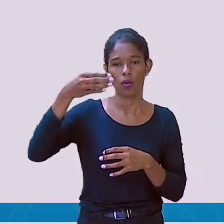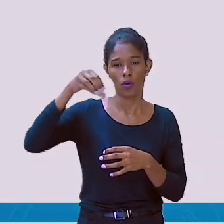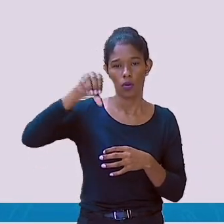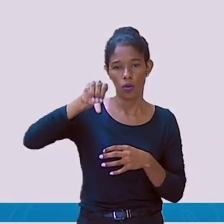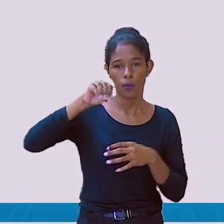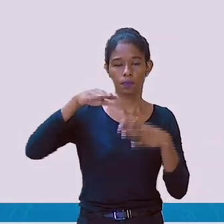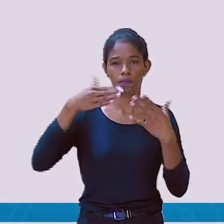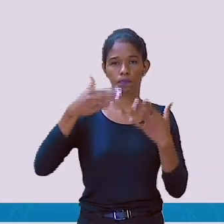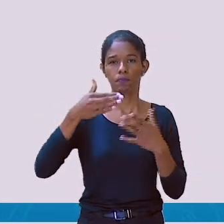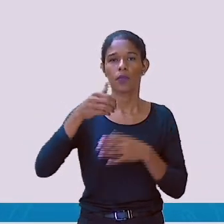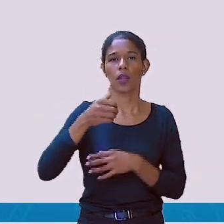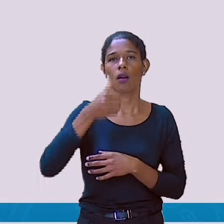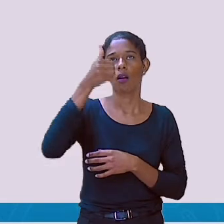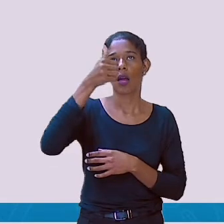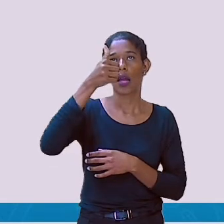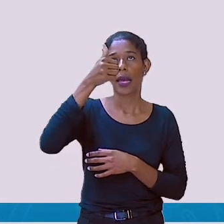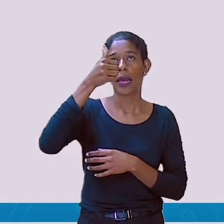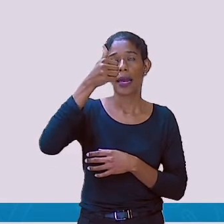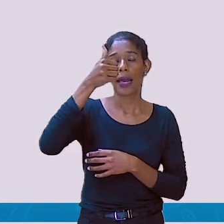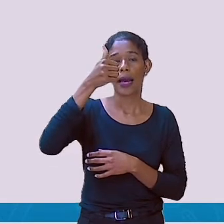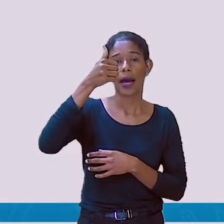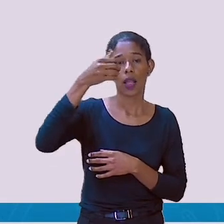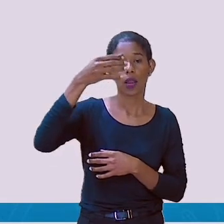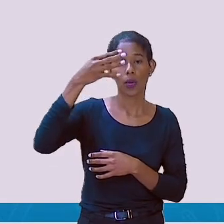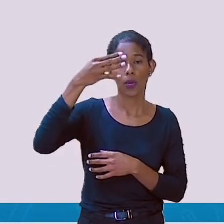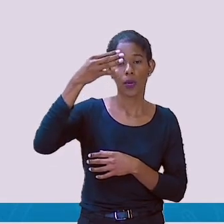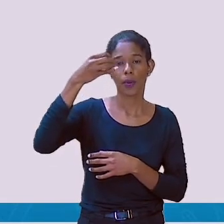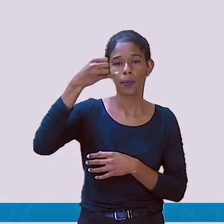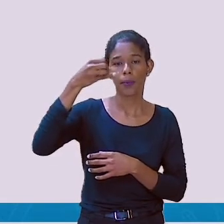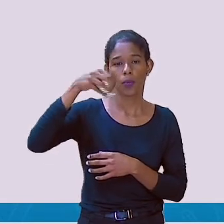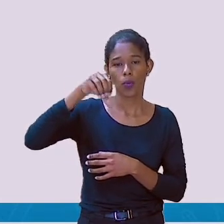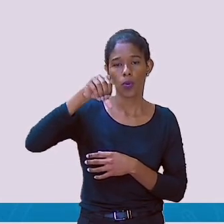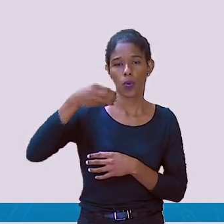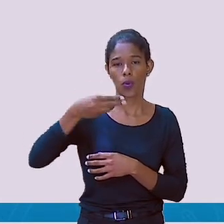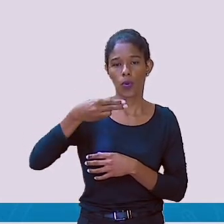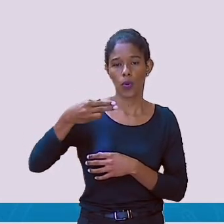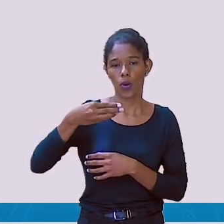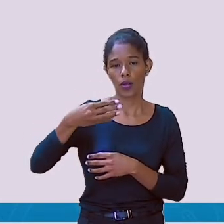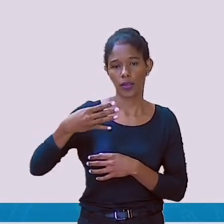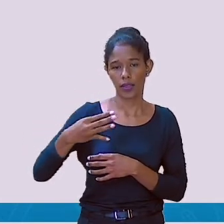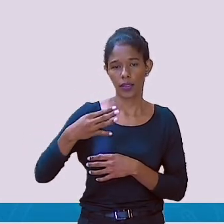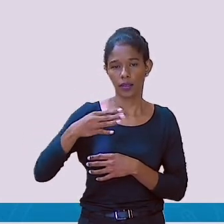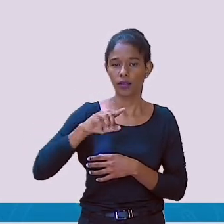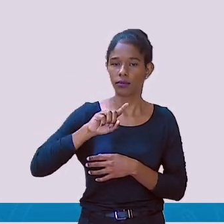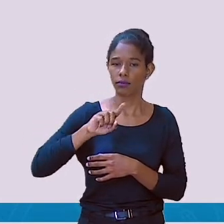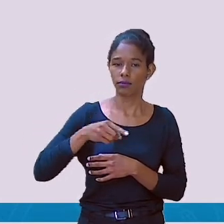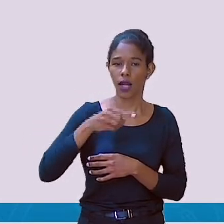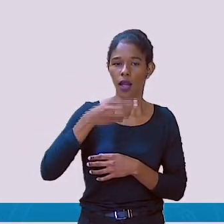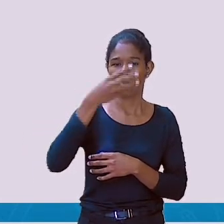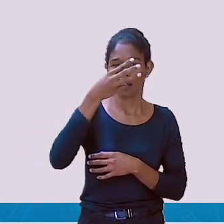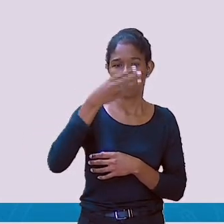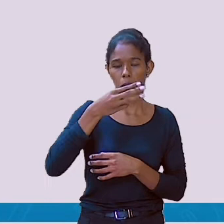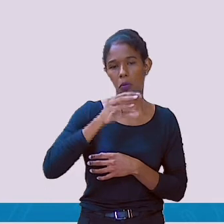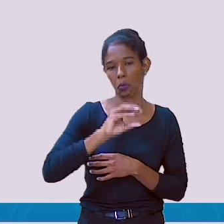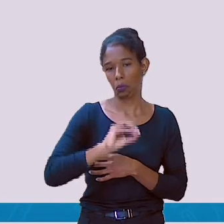14 menos 9, 5. 3 menos 3, 0. 0,5.